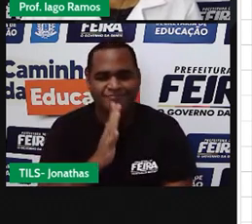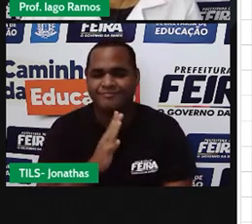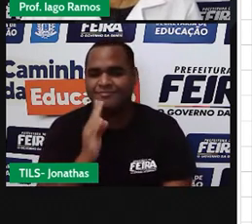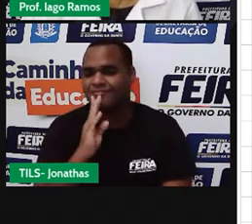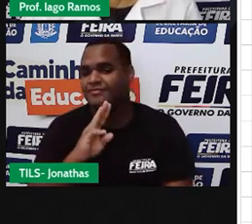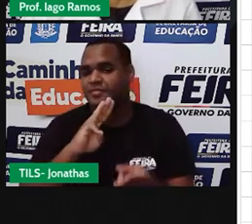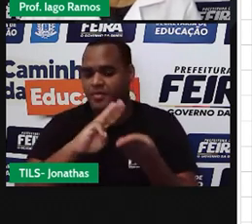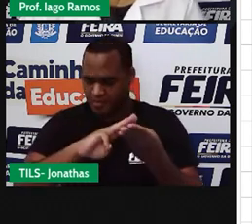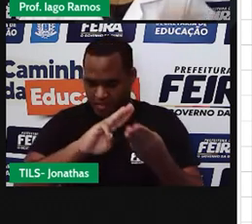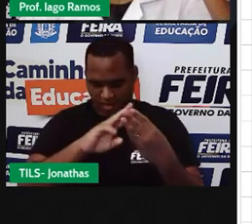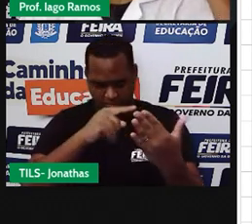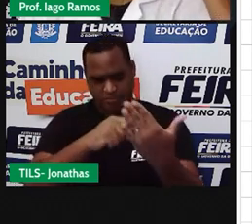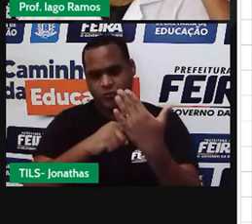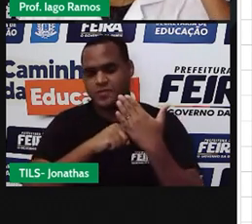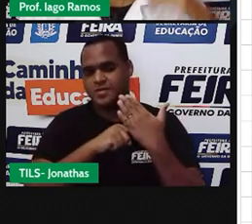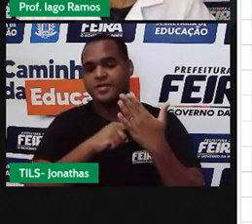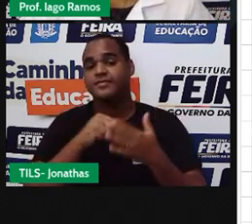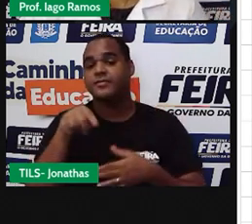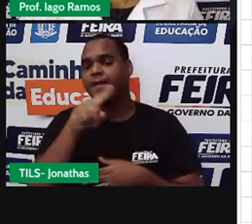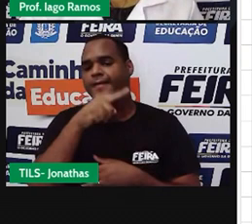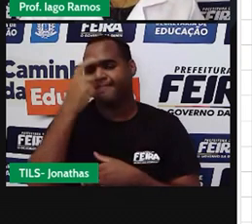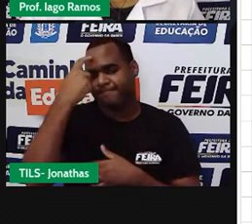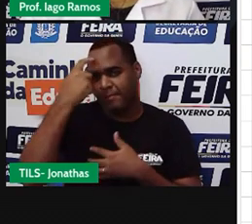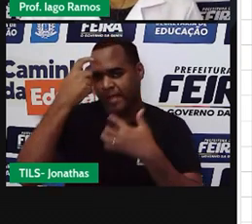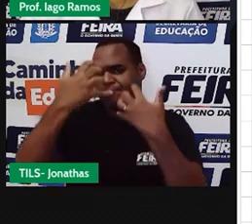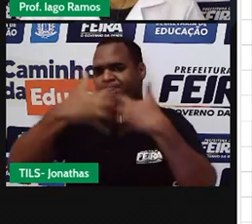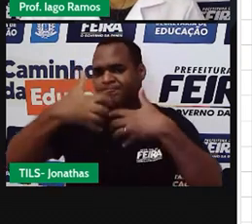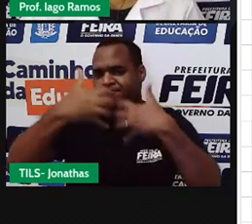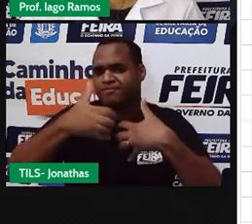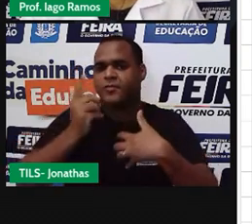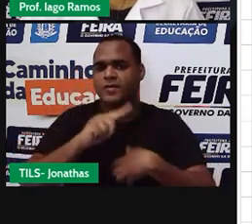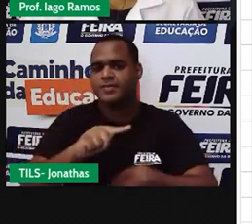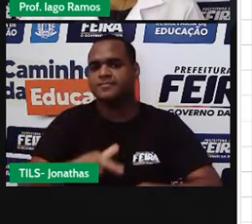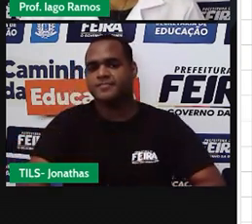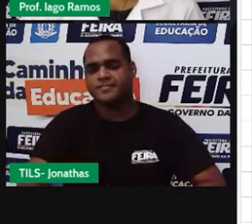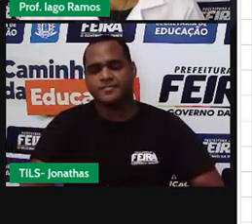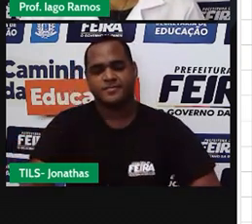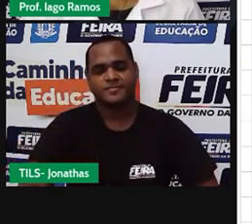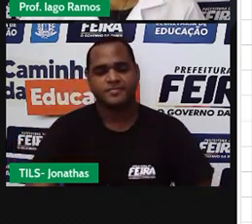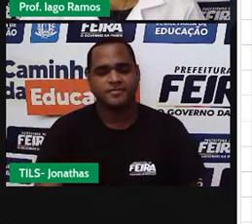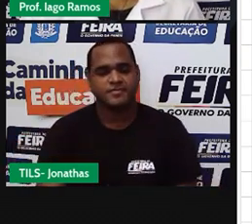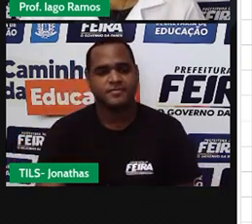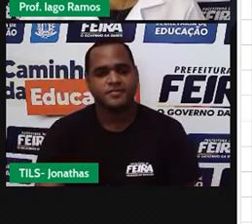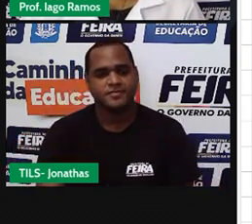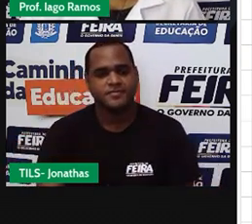nos ajuda a raciocinar presta atenção